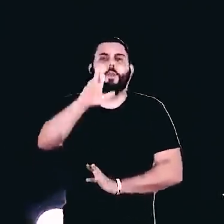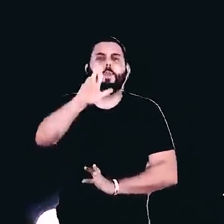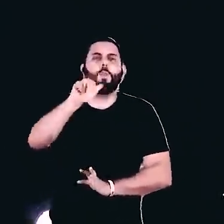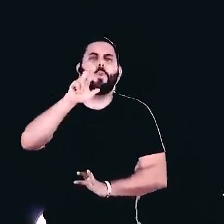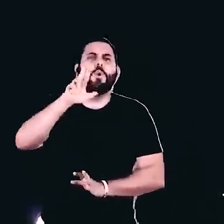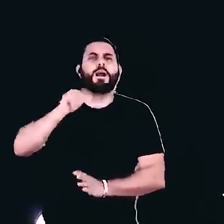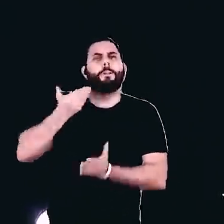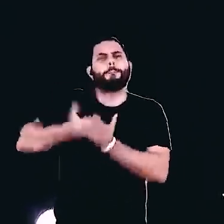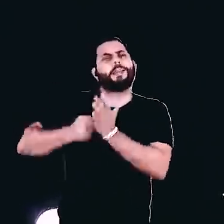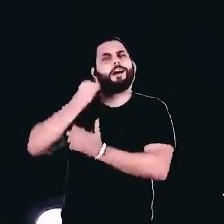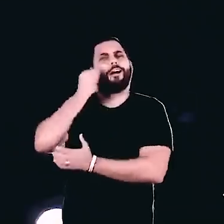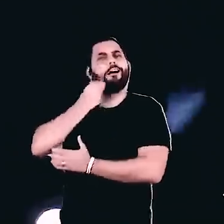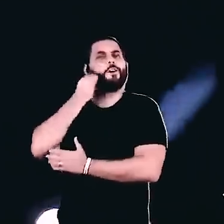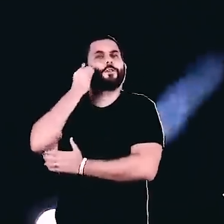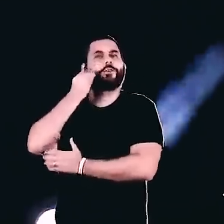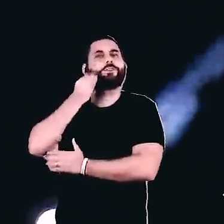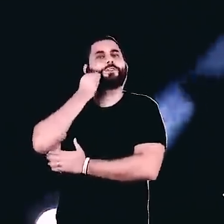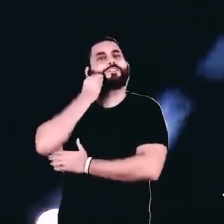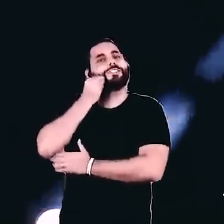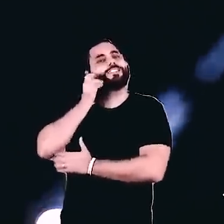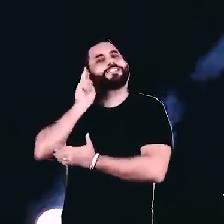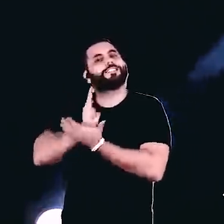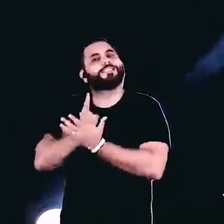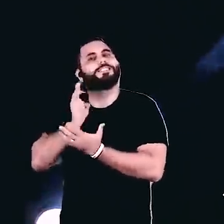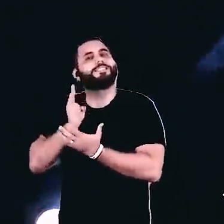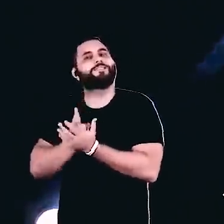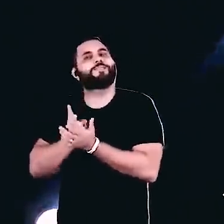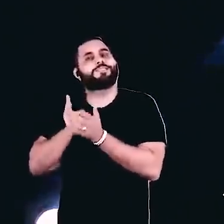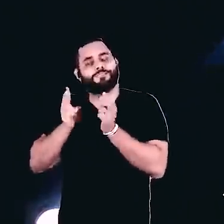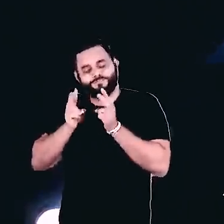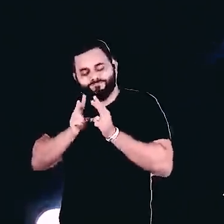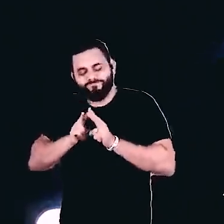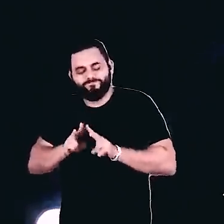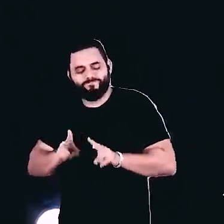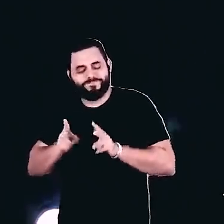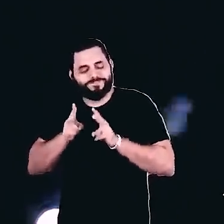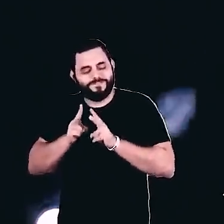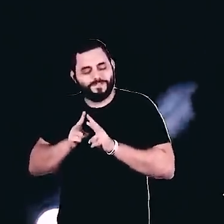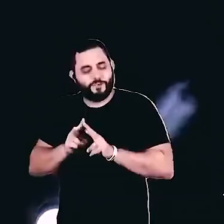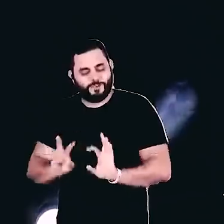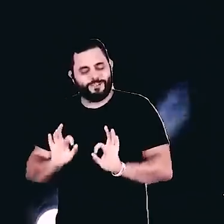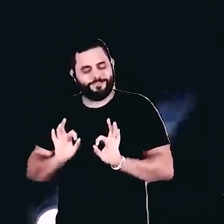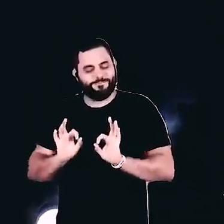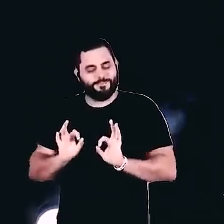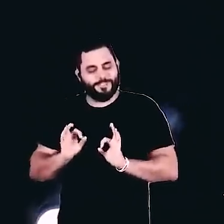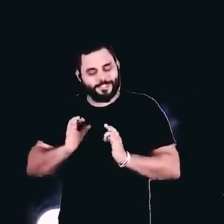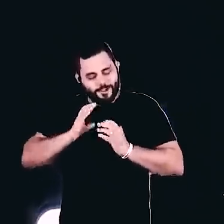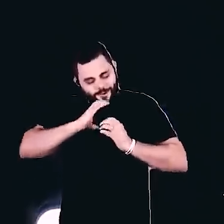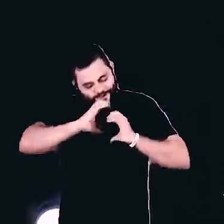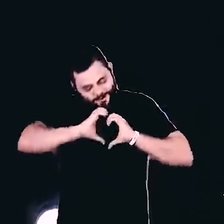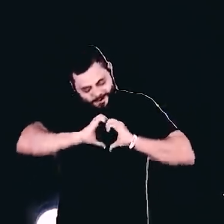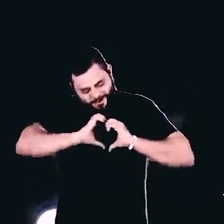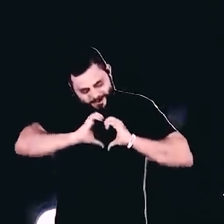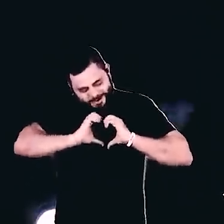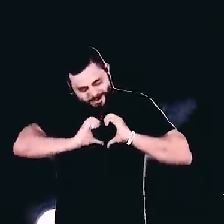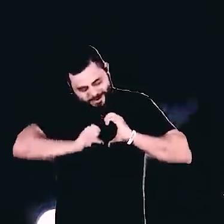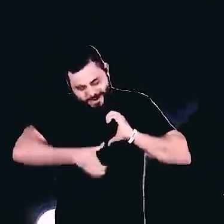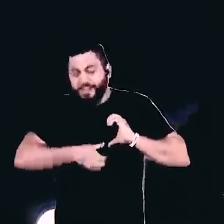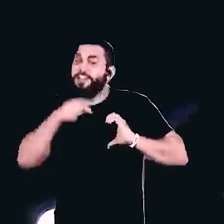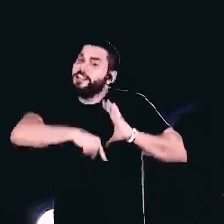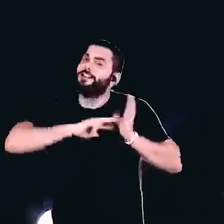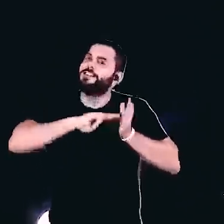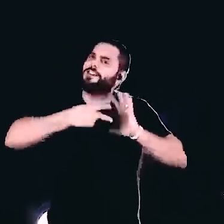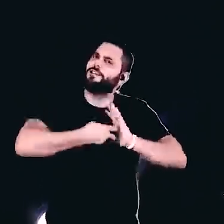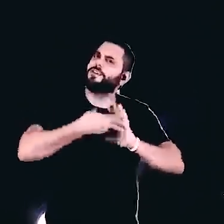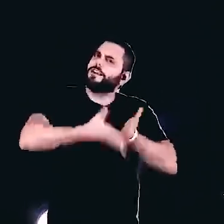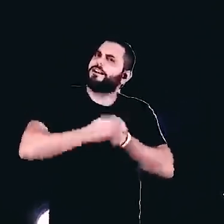deve perder a oportunidade de sermos humildes, de sermos quebrantados. É a primeira máxima, a